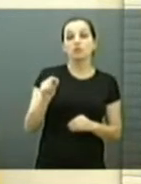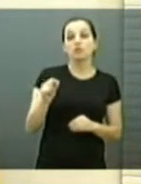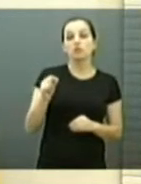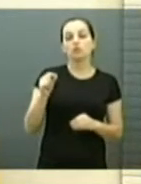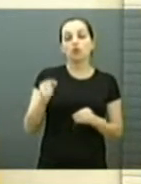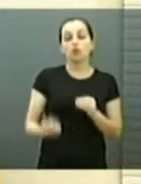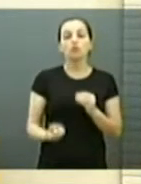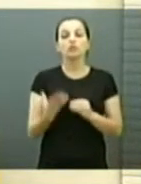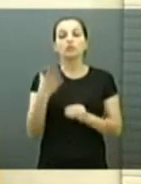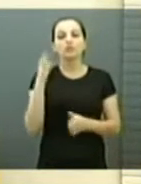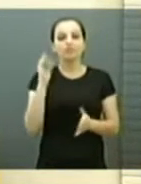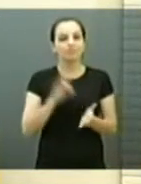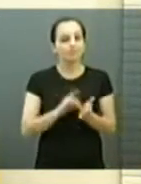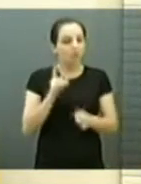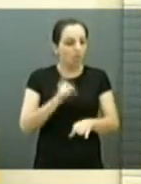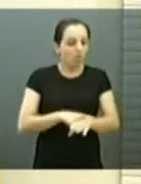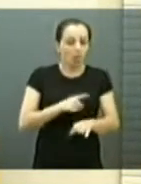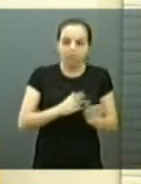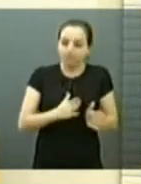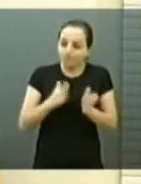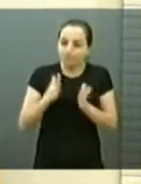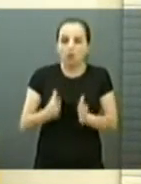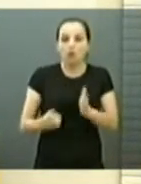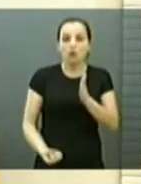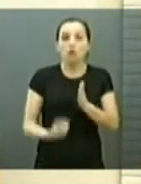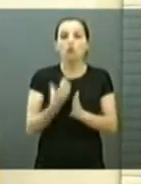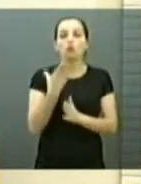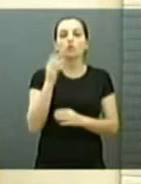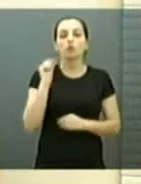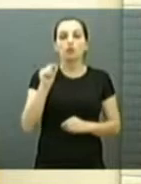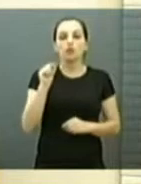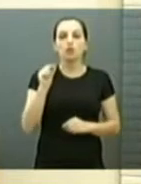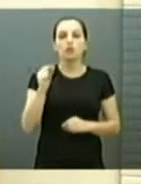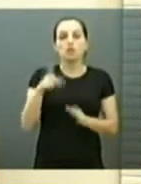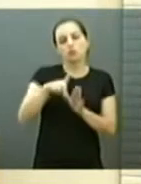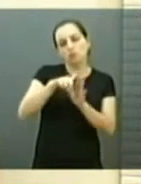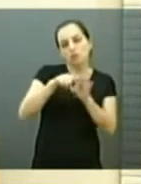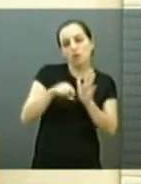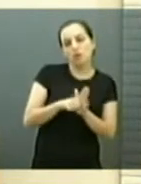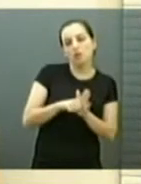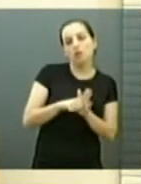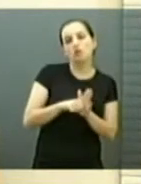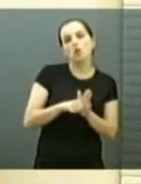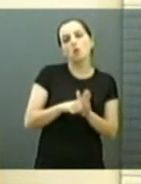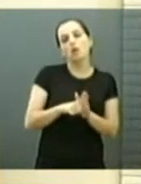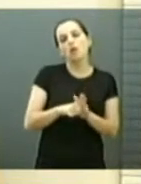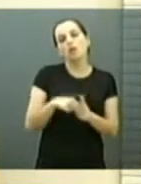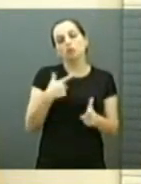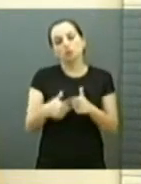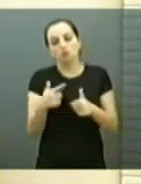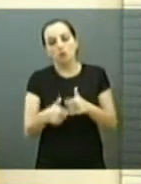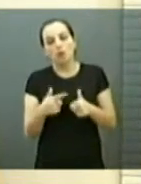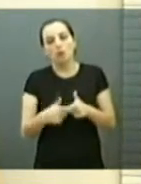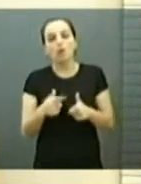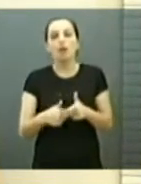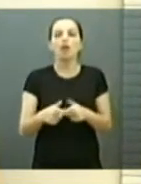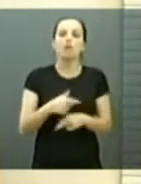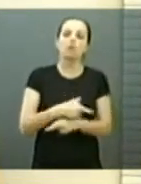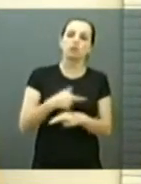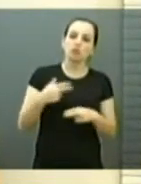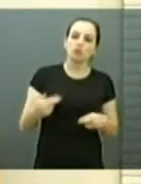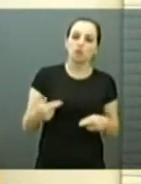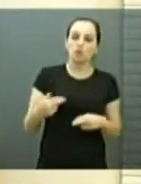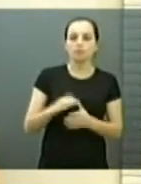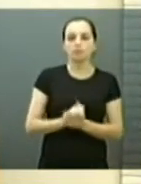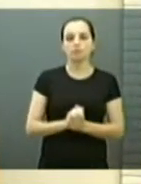nós teríamos a possibilidade de minimizar os danos decorrentes aí do engasgamento, do afogamento, do trauma